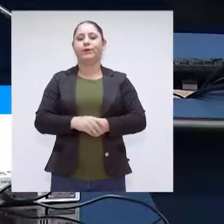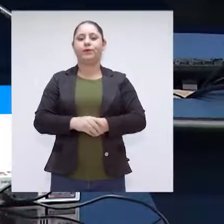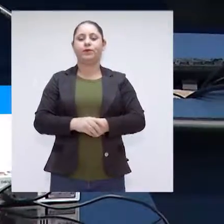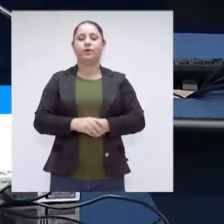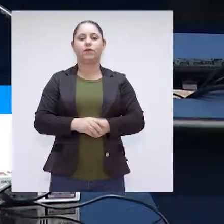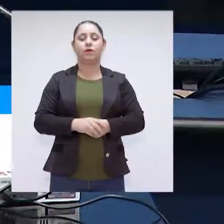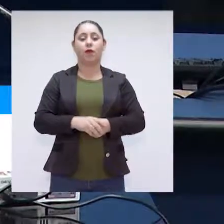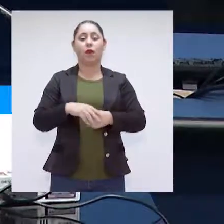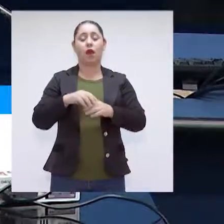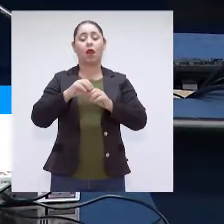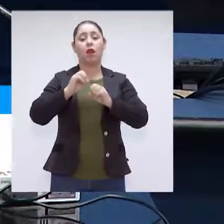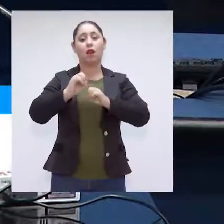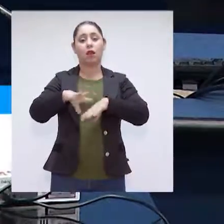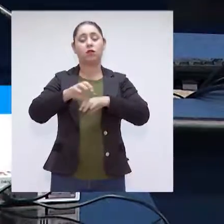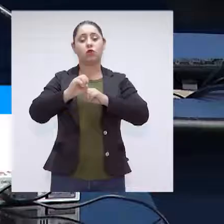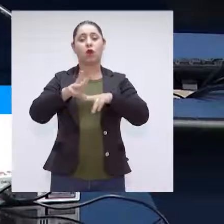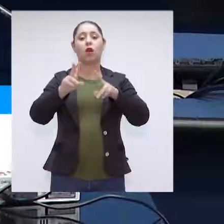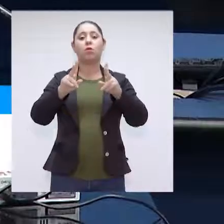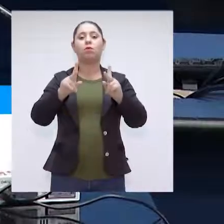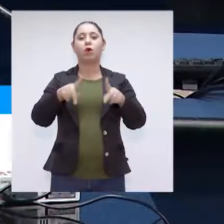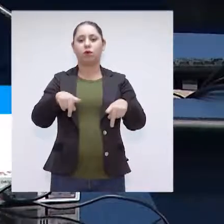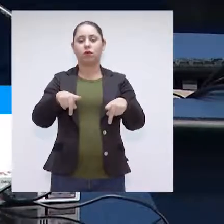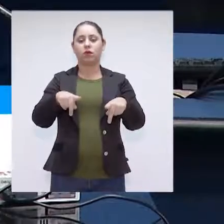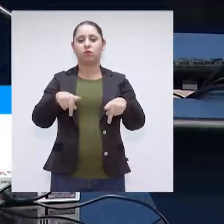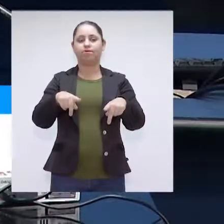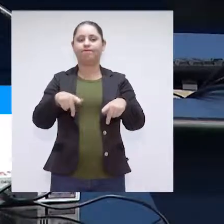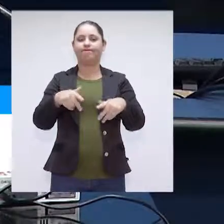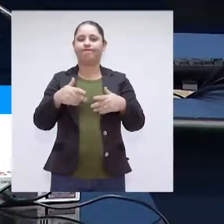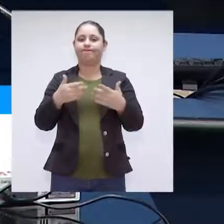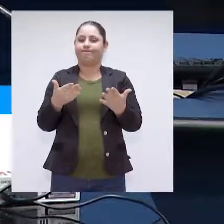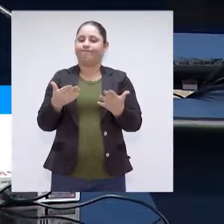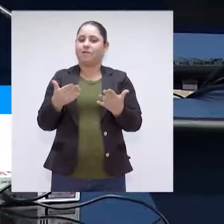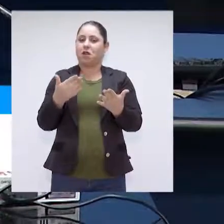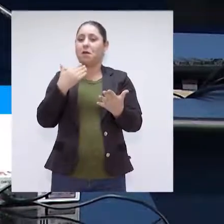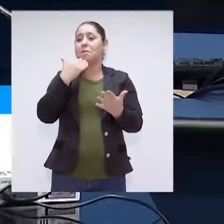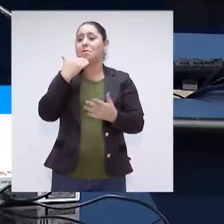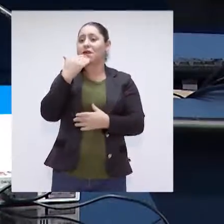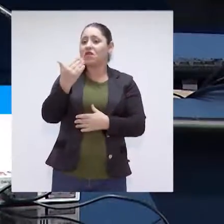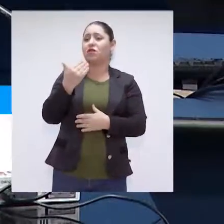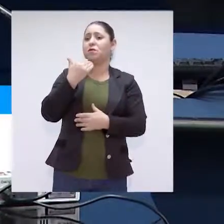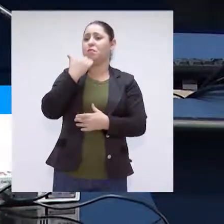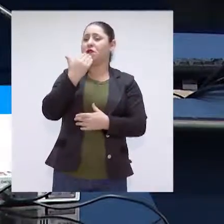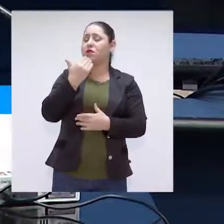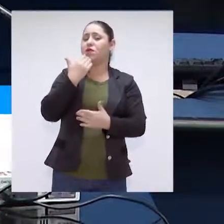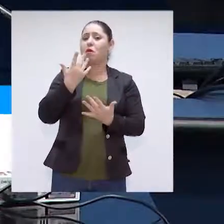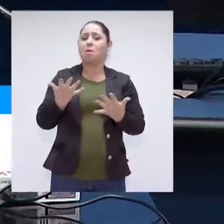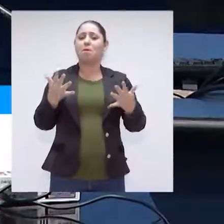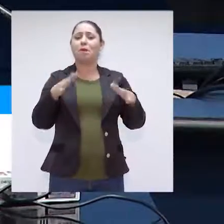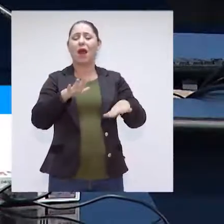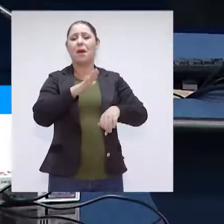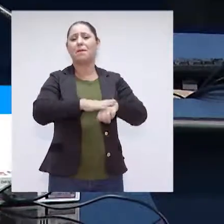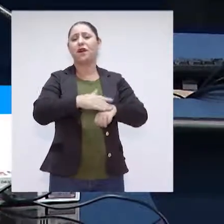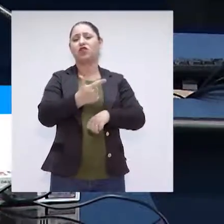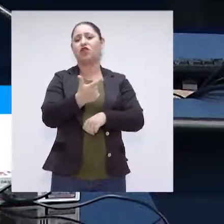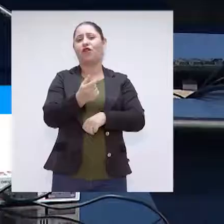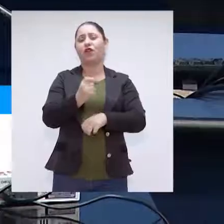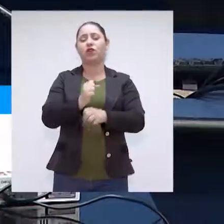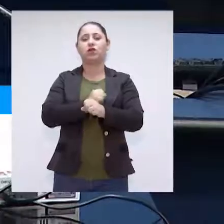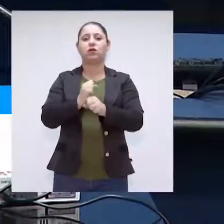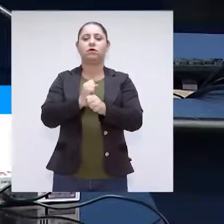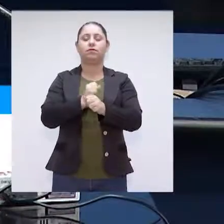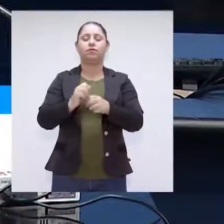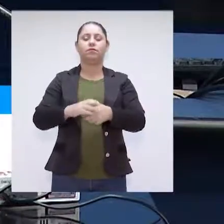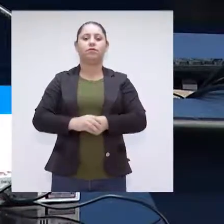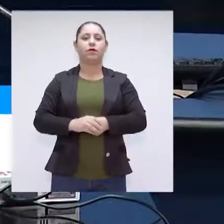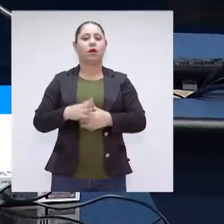tempo. Na educação pública, porém, estamos reivindicando a sua inclusão há